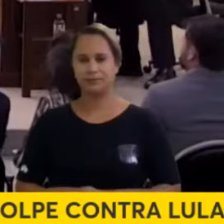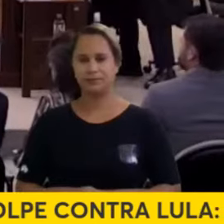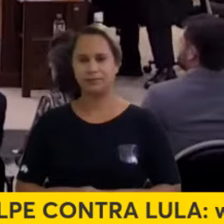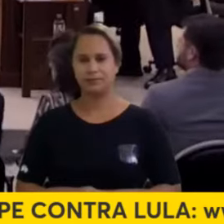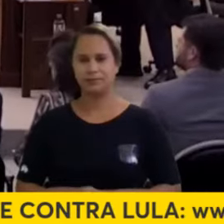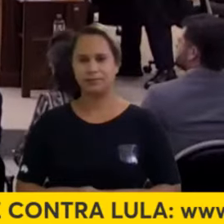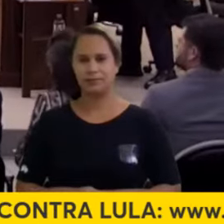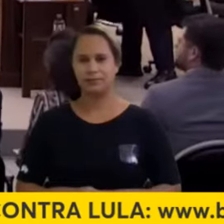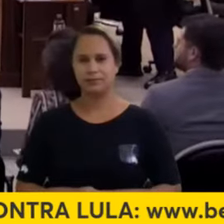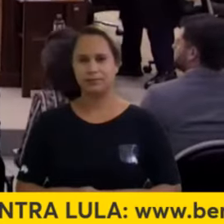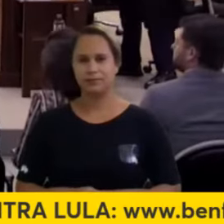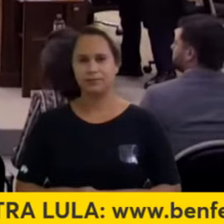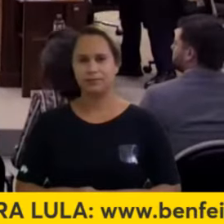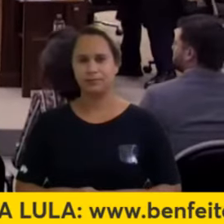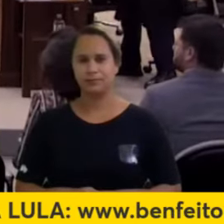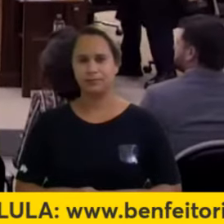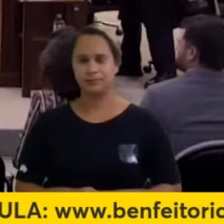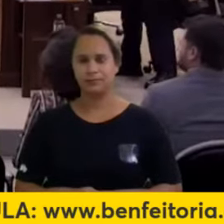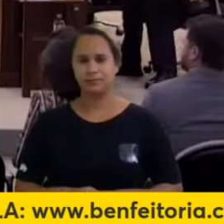sessão